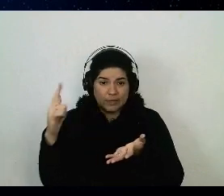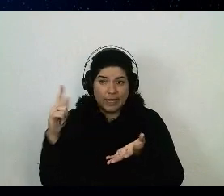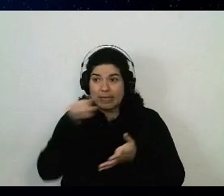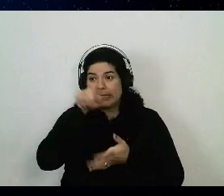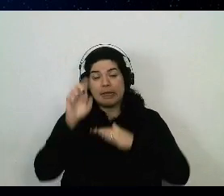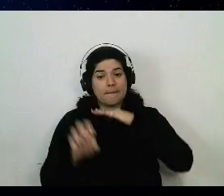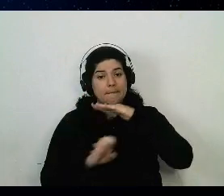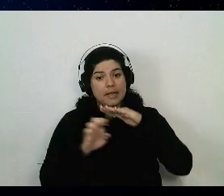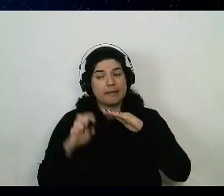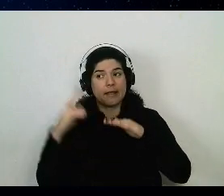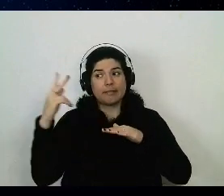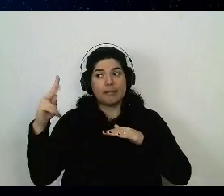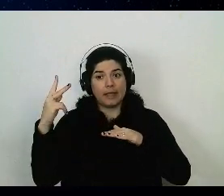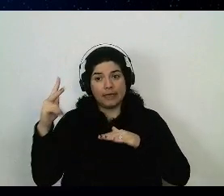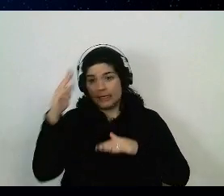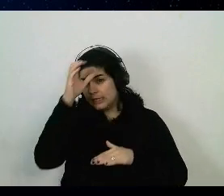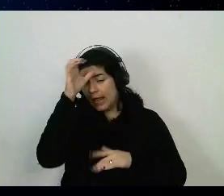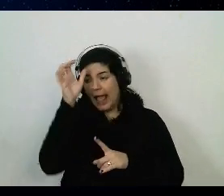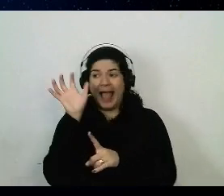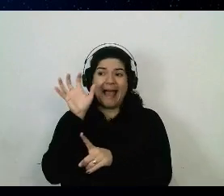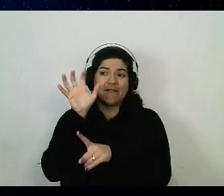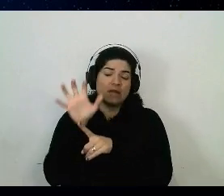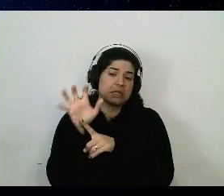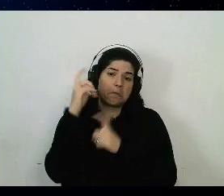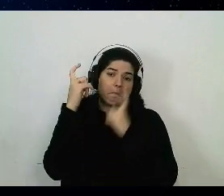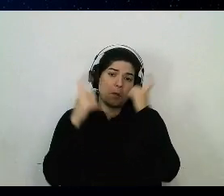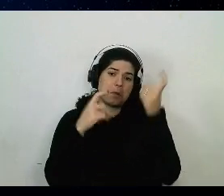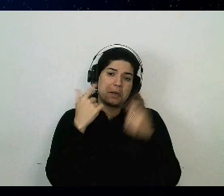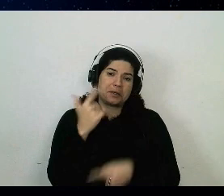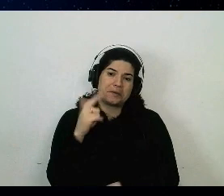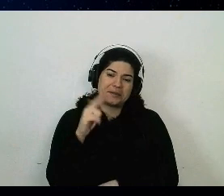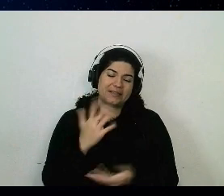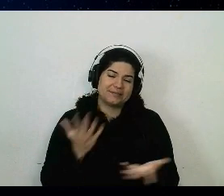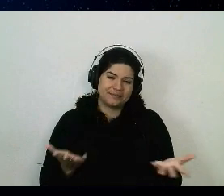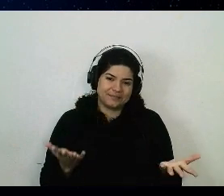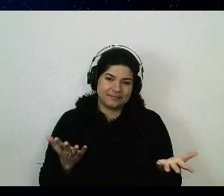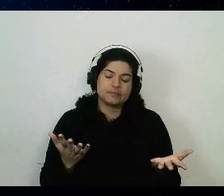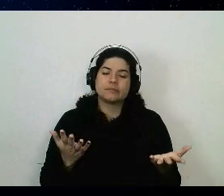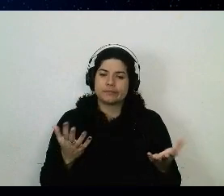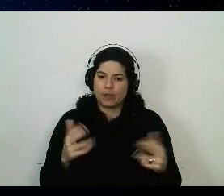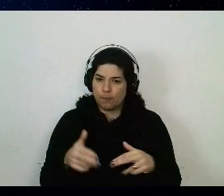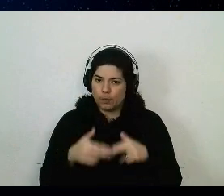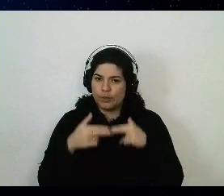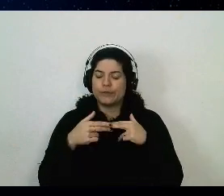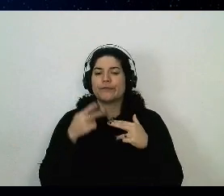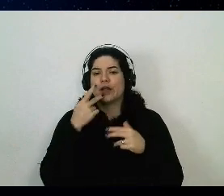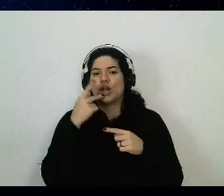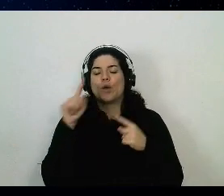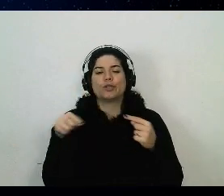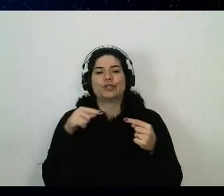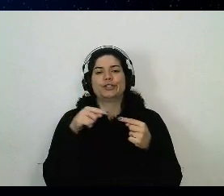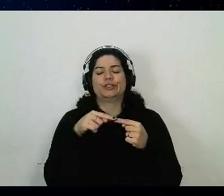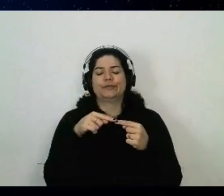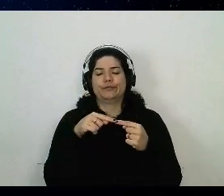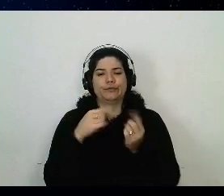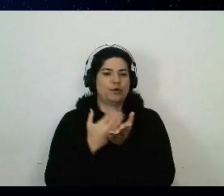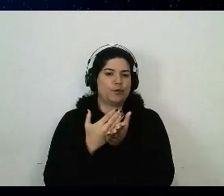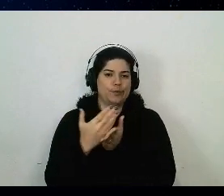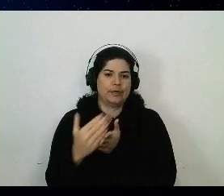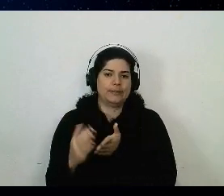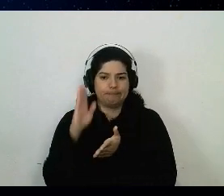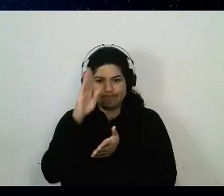realmente afeta o nosso cliente na outra ponta. Por isso que a gente casa sempre com o propósito lá no início. Né?